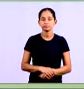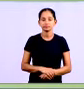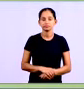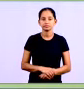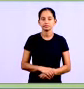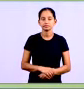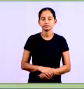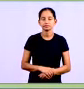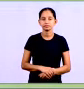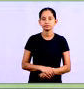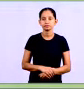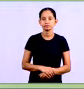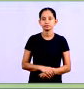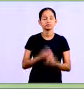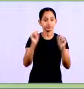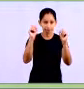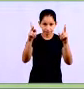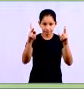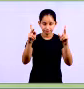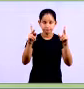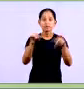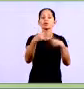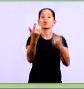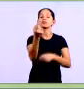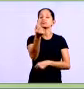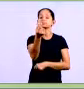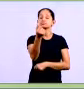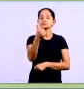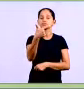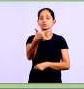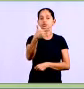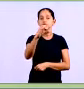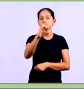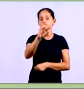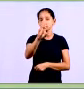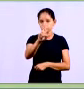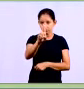Vamos recuperar. Ok? Qual o valor? Então, 200.